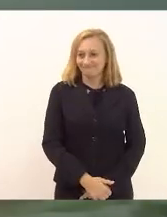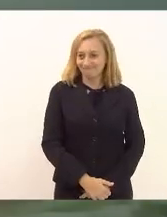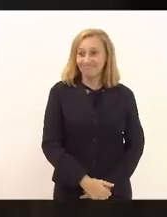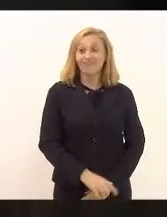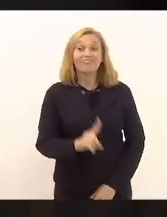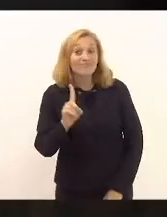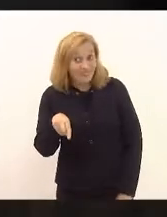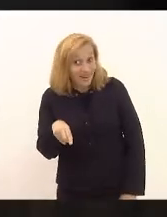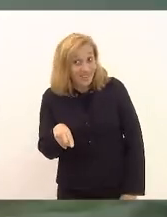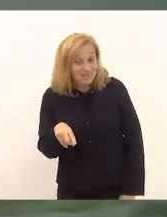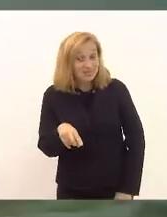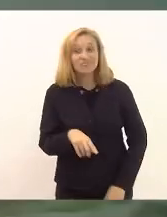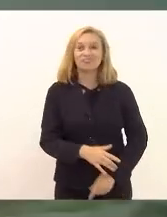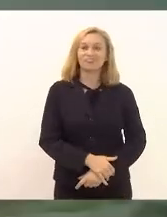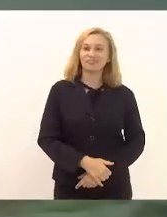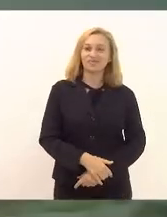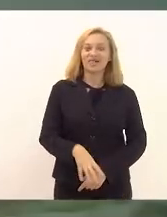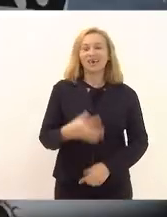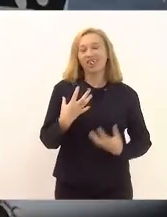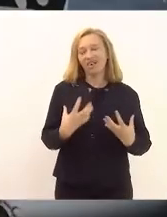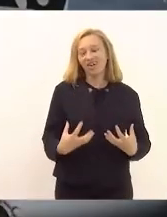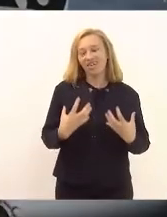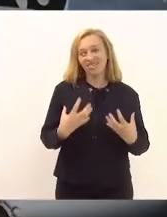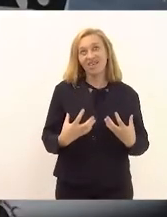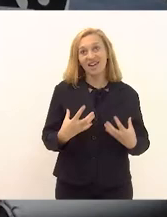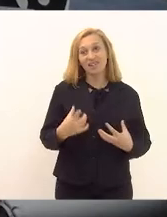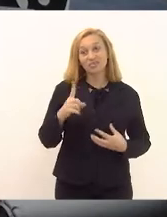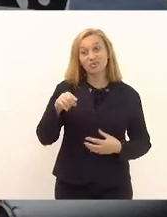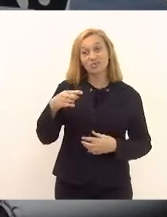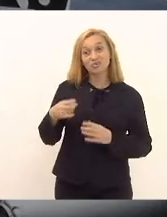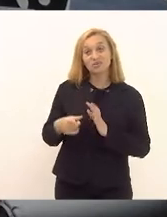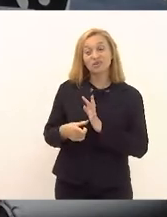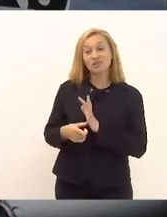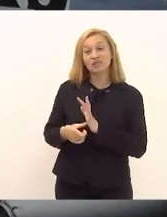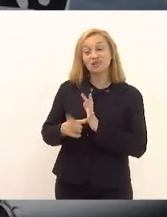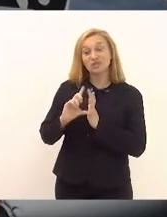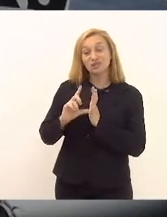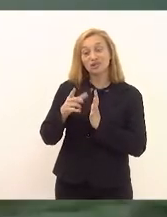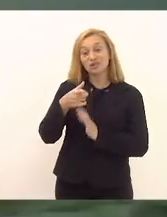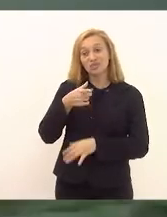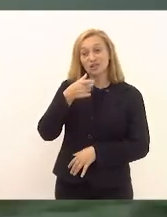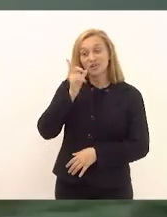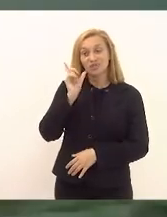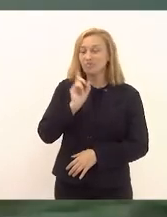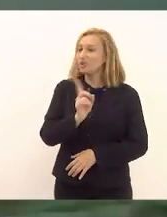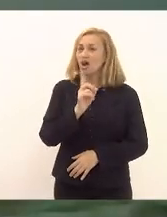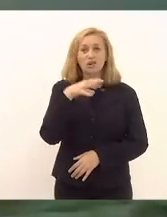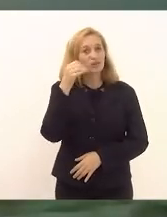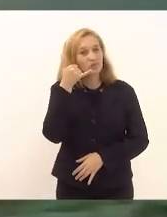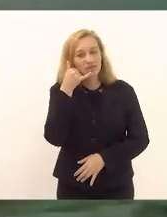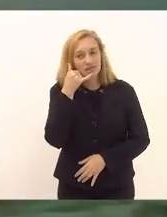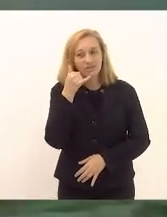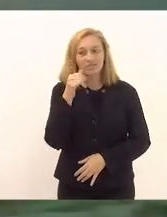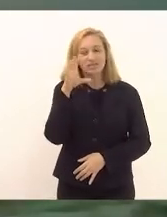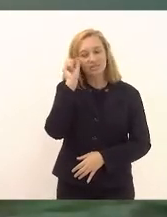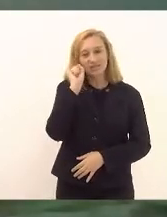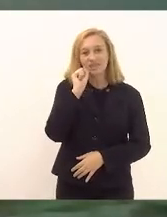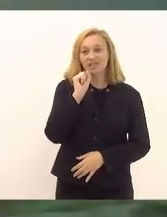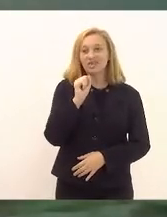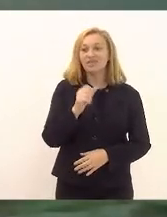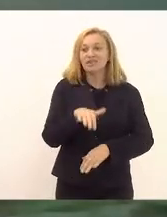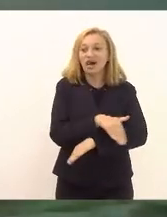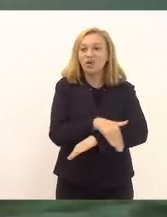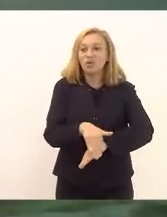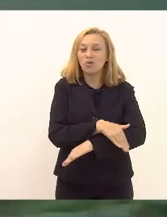Não é isso, Sub? Estava cansado do dia anterior. Não, não estava dormindo, não. Já estava na rua. Porque o senhor sabe